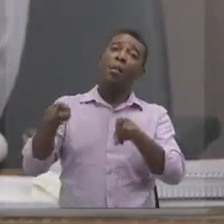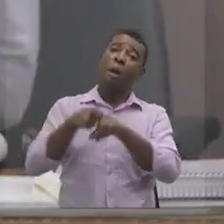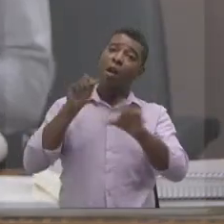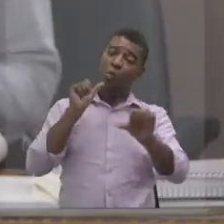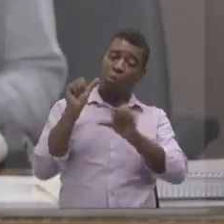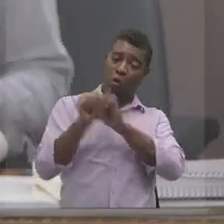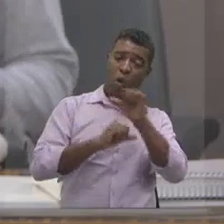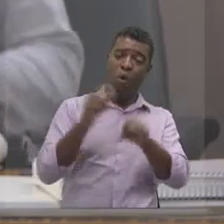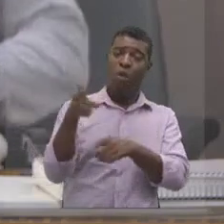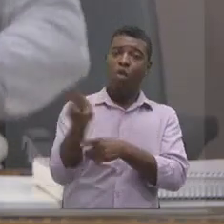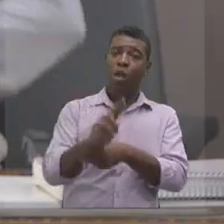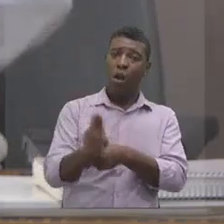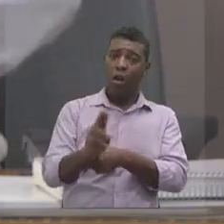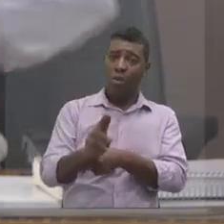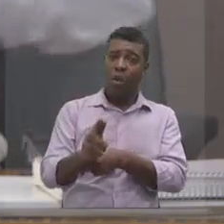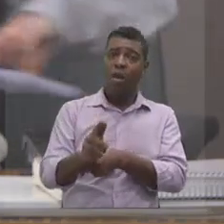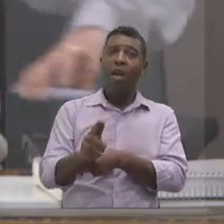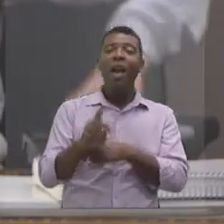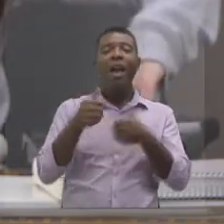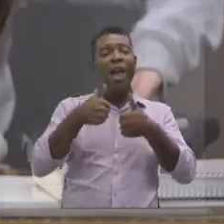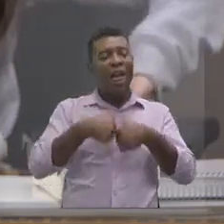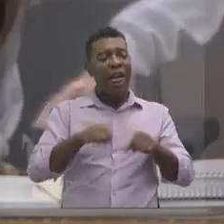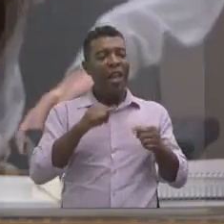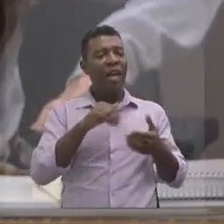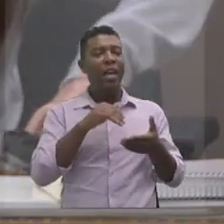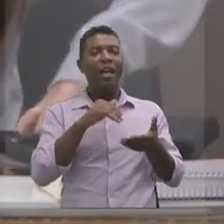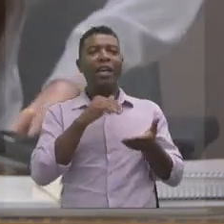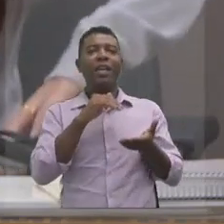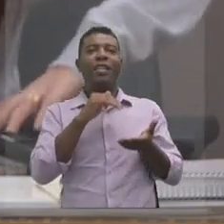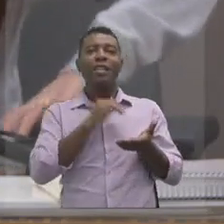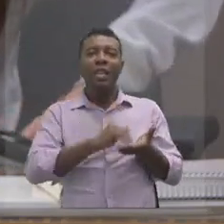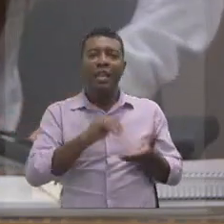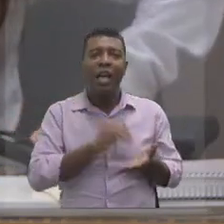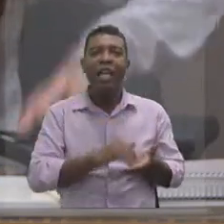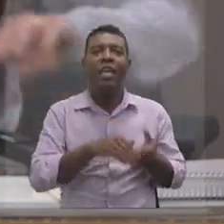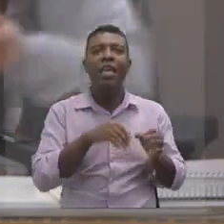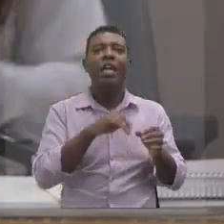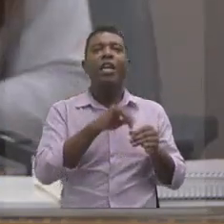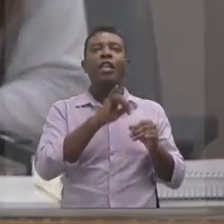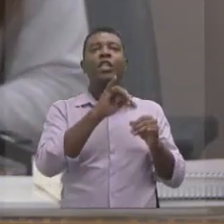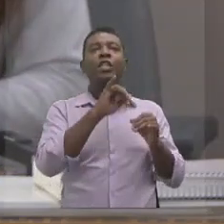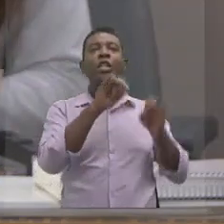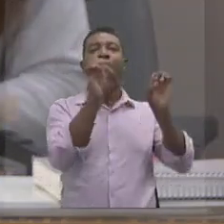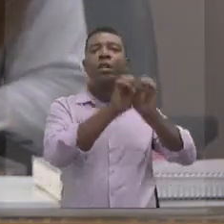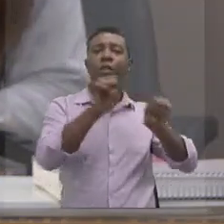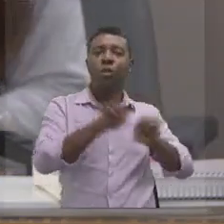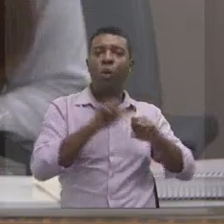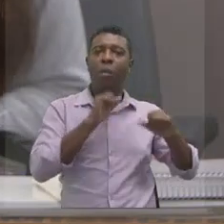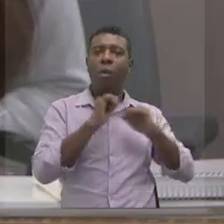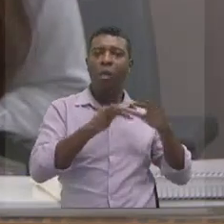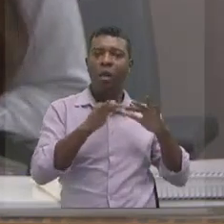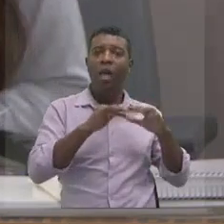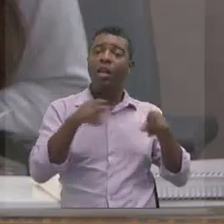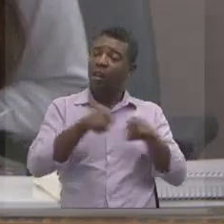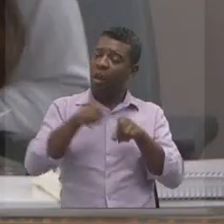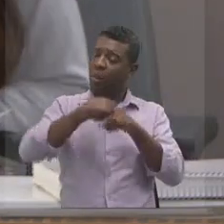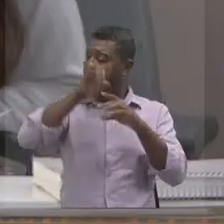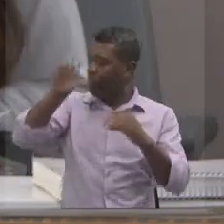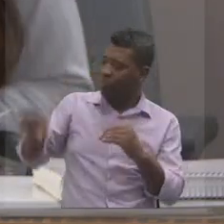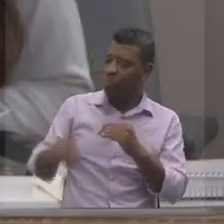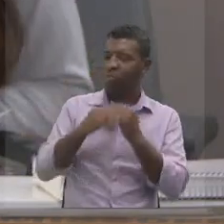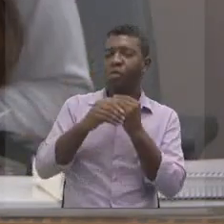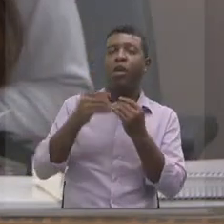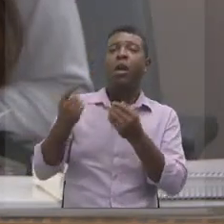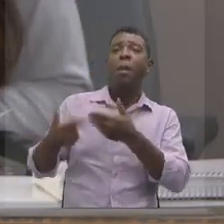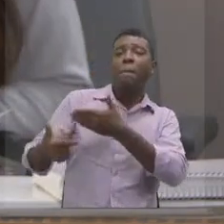secretaria que tá tentando Secretaria de infraestrutura e mobilidade a gente incorpora parcerias no nome também caracterizando o papel central da